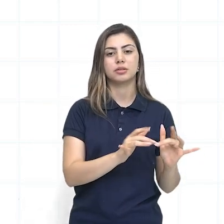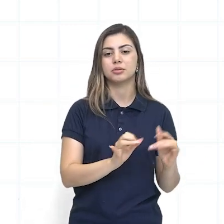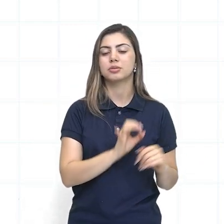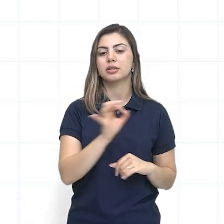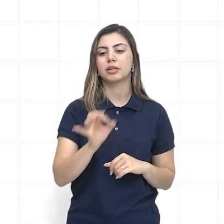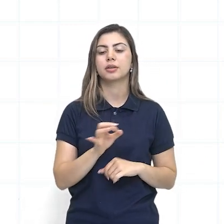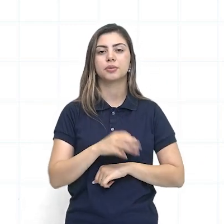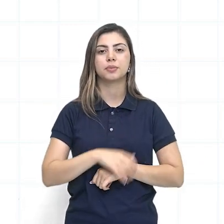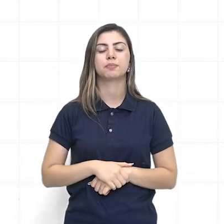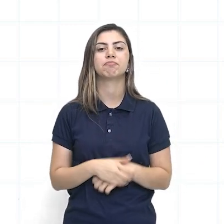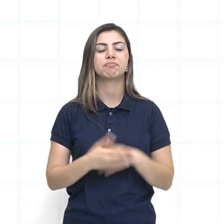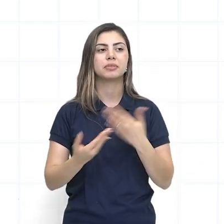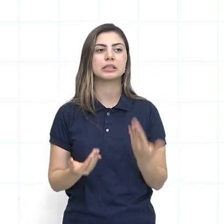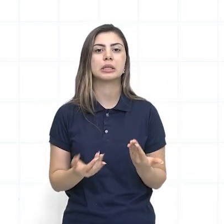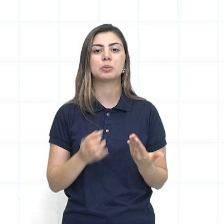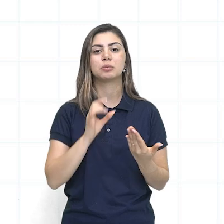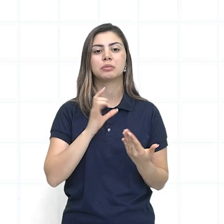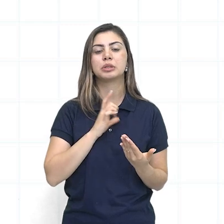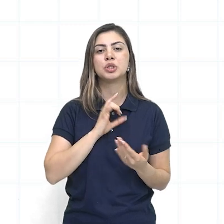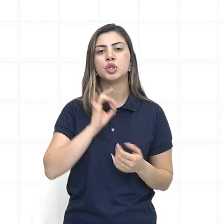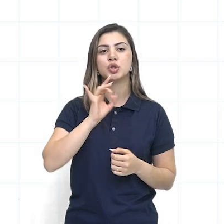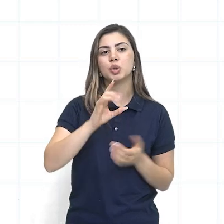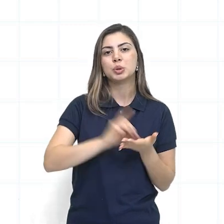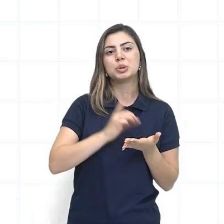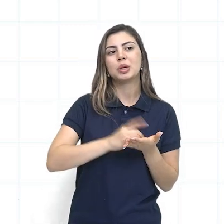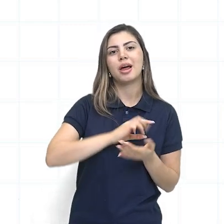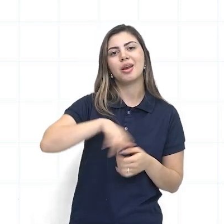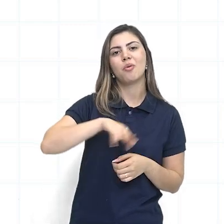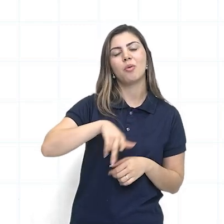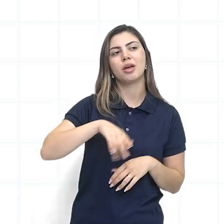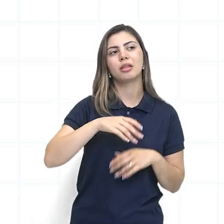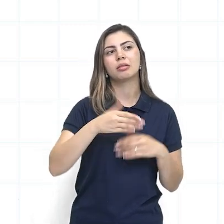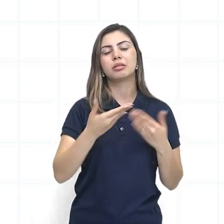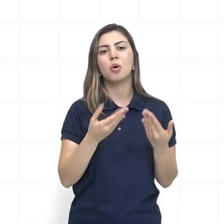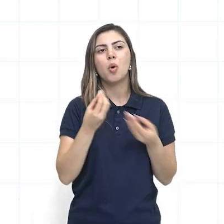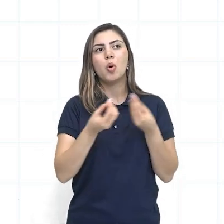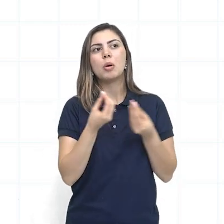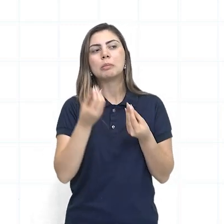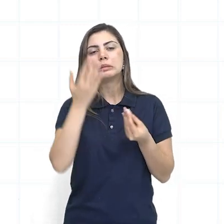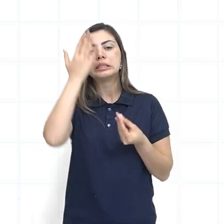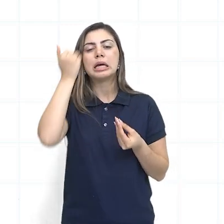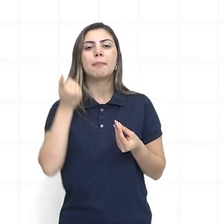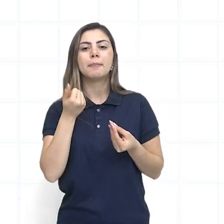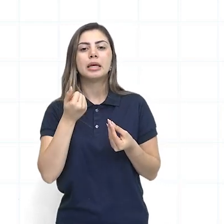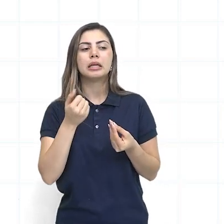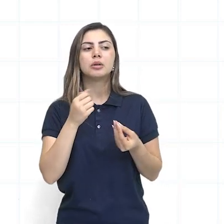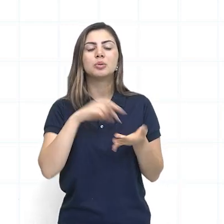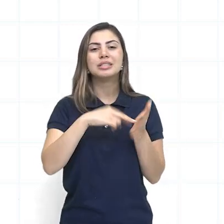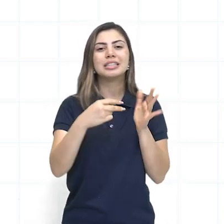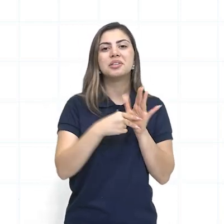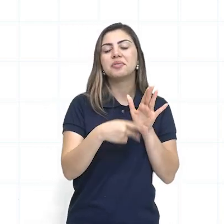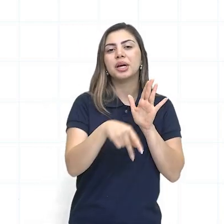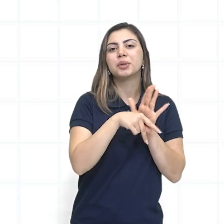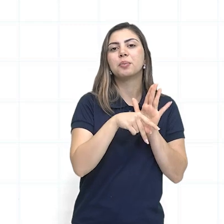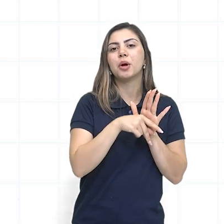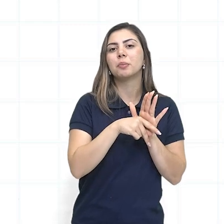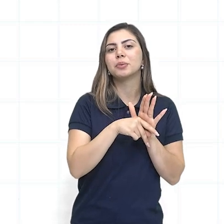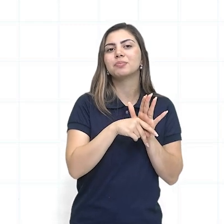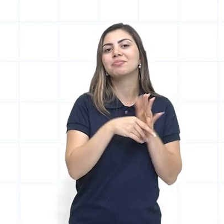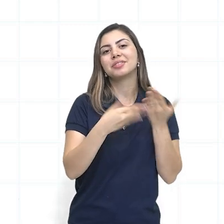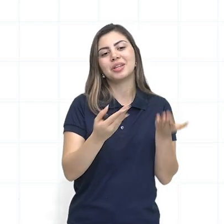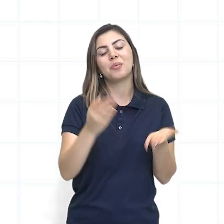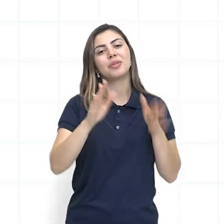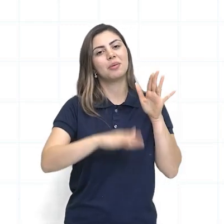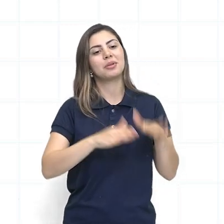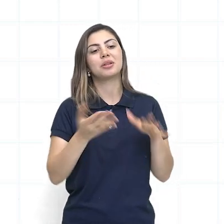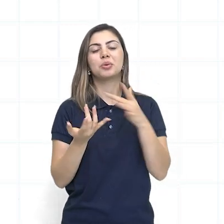bem além do sentido denotativo. E como eu saberei o sentido, o significado? Lá,